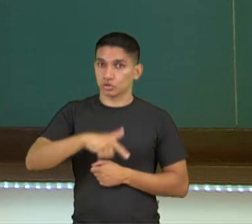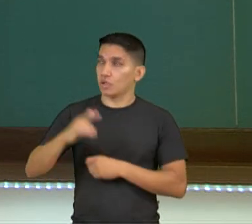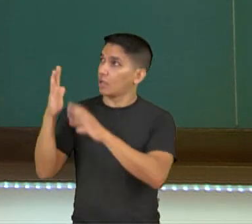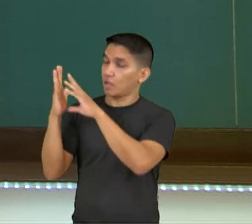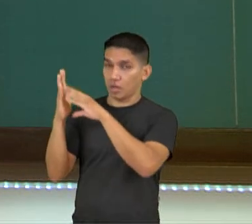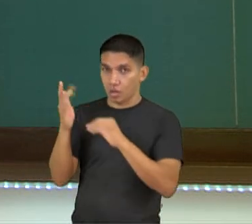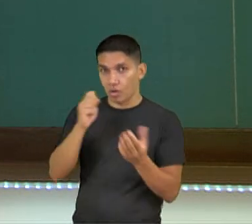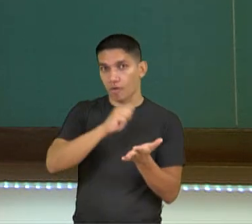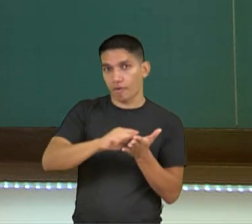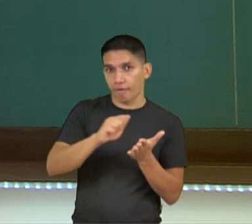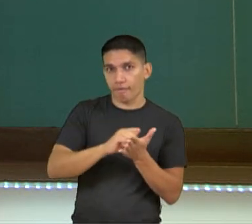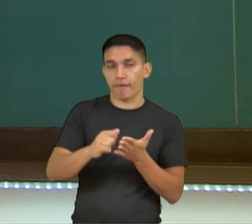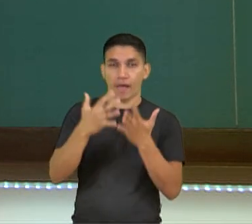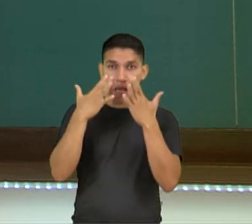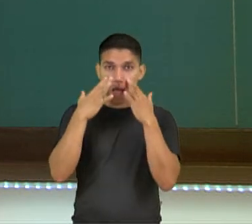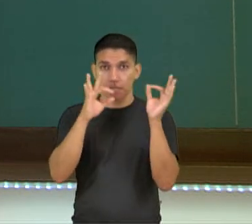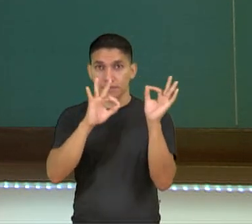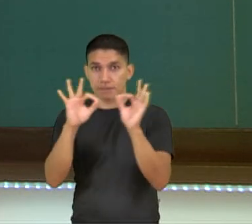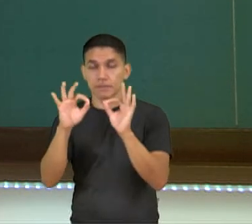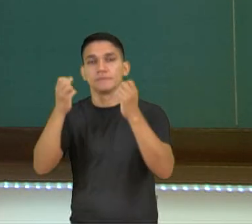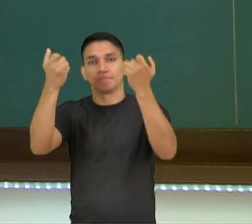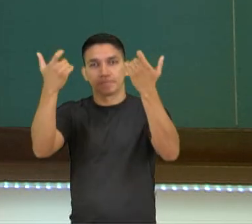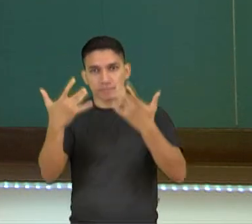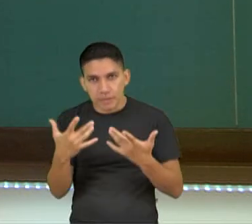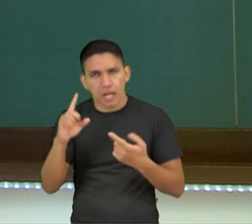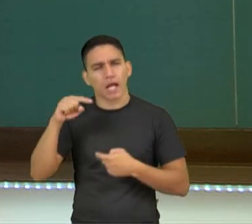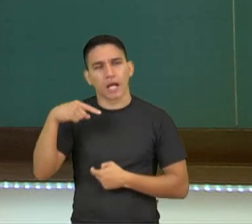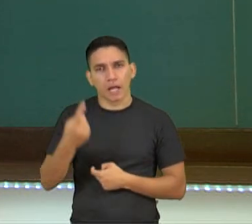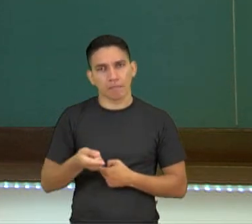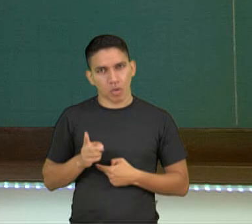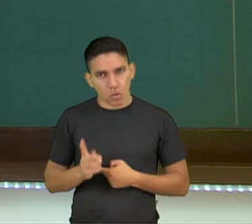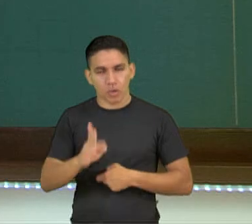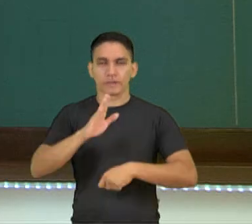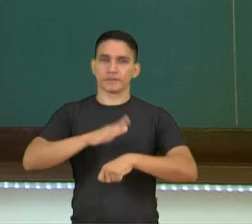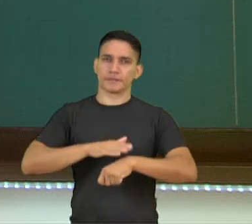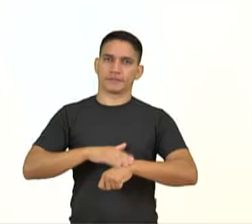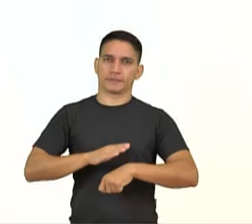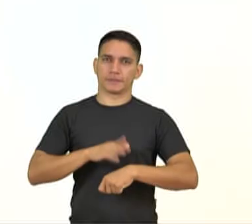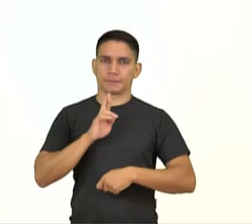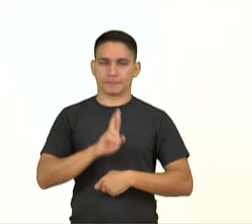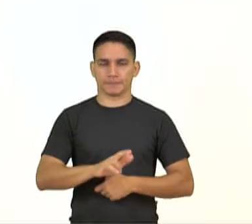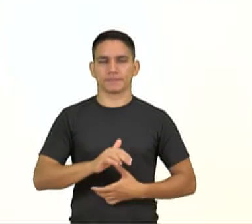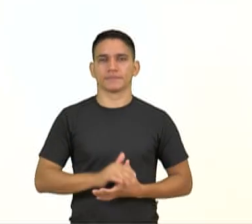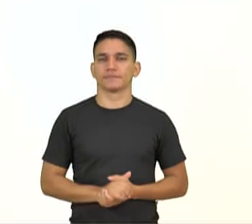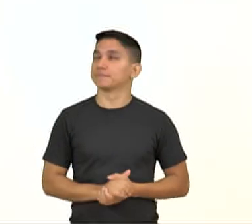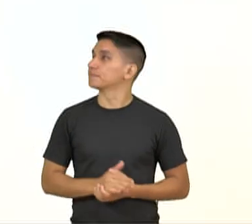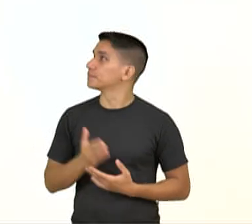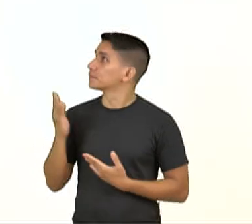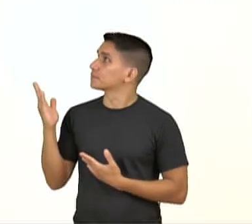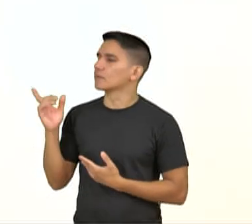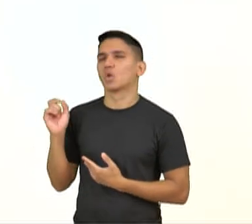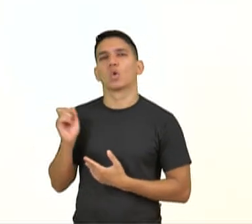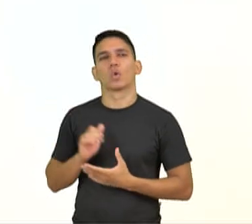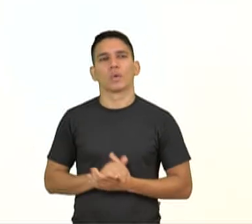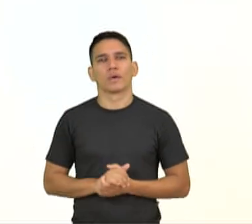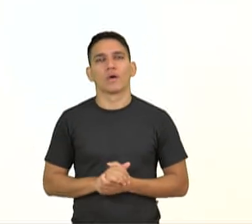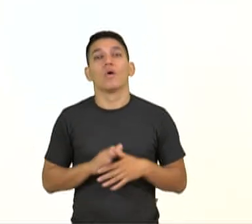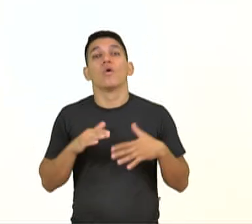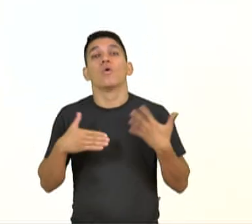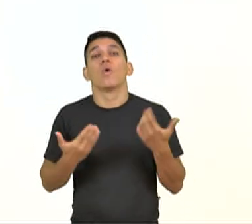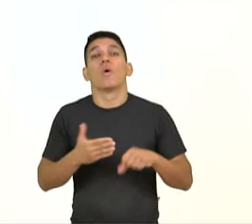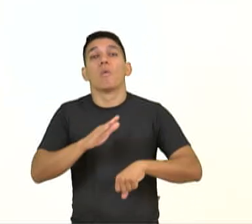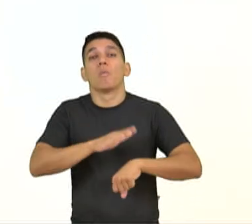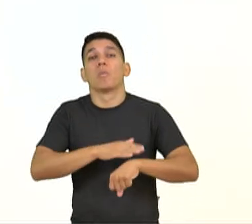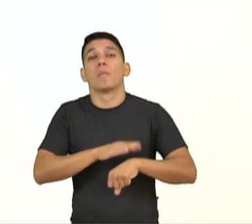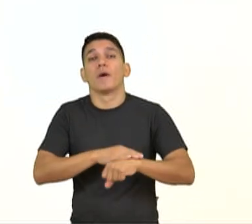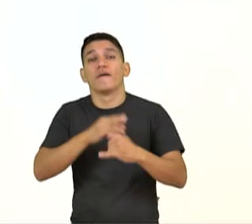caderno, preste bastante atenção na explicação, que depois você vai ter um tempo para responder. Que tempos verbais